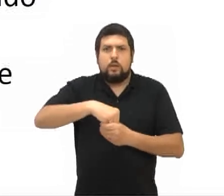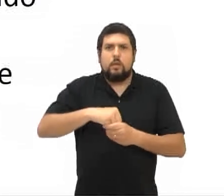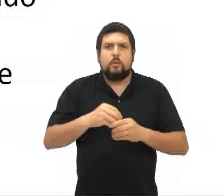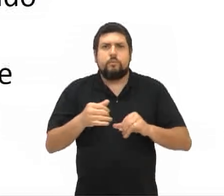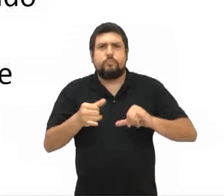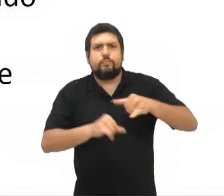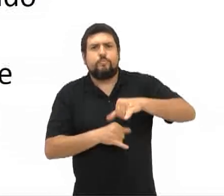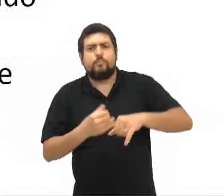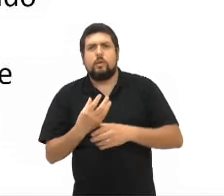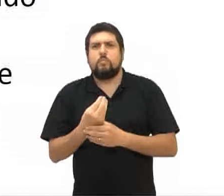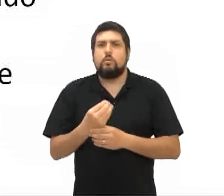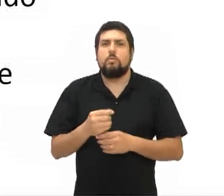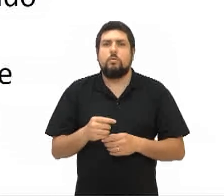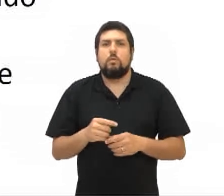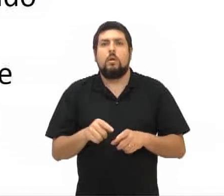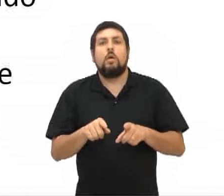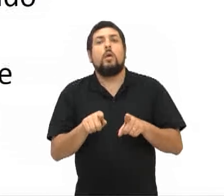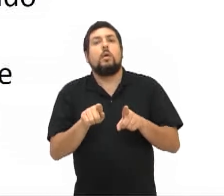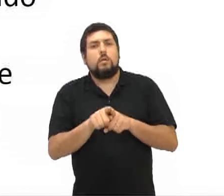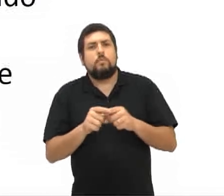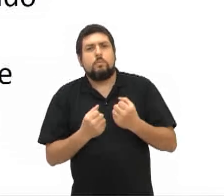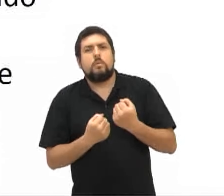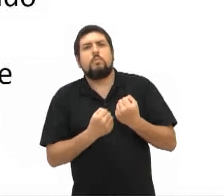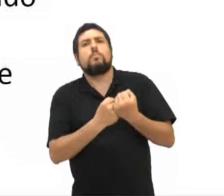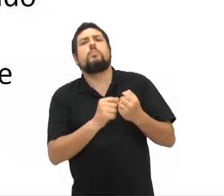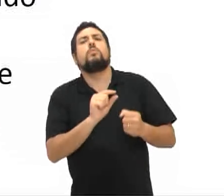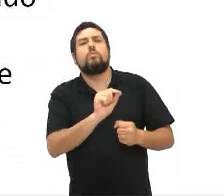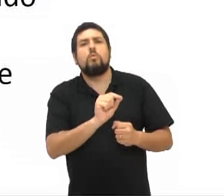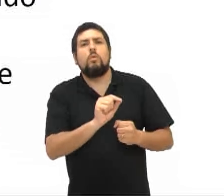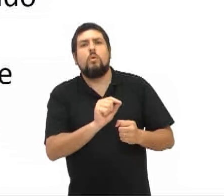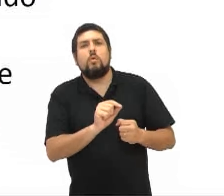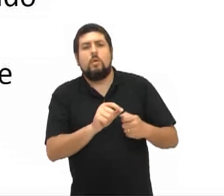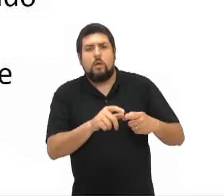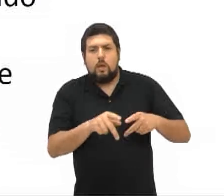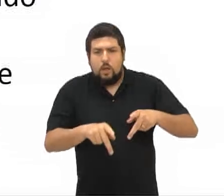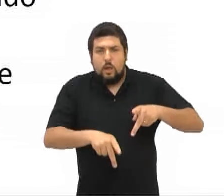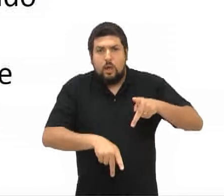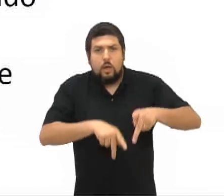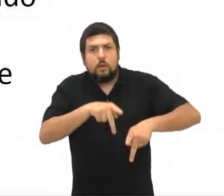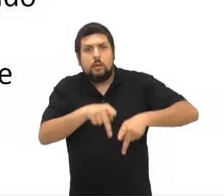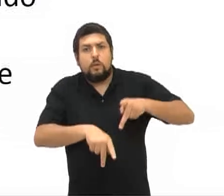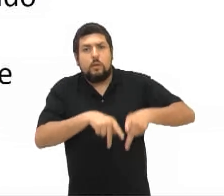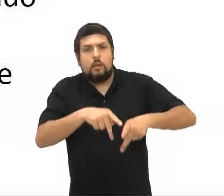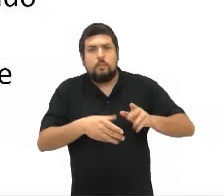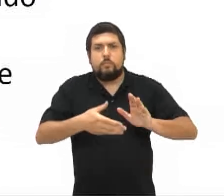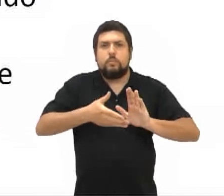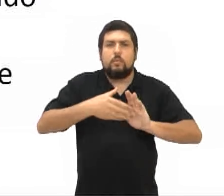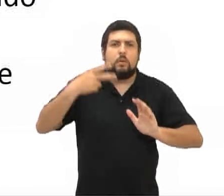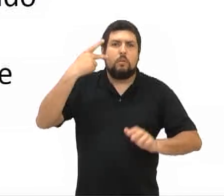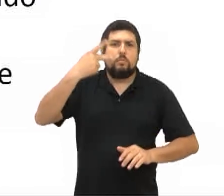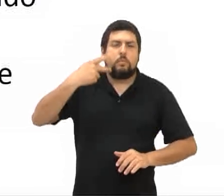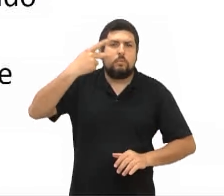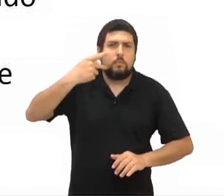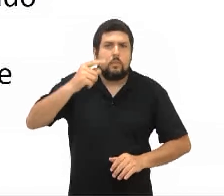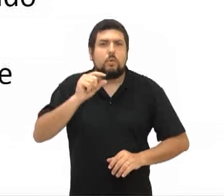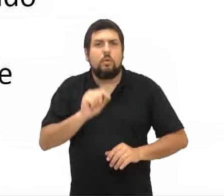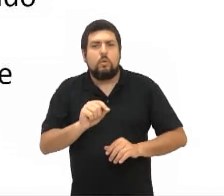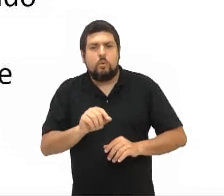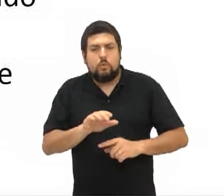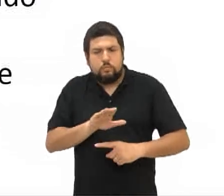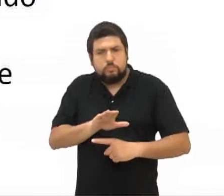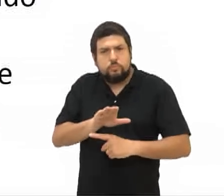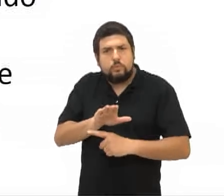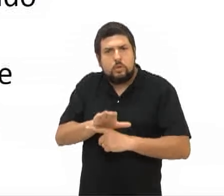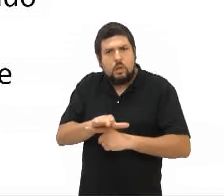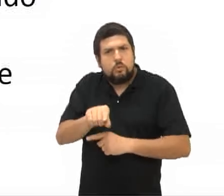a criação de políticas públicas que valorizem o homem do campo que produz alimentos livres de veneno.